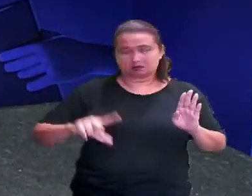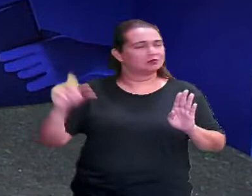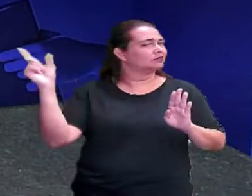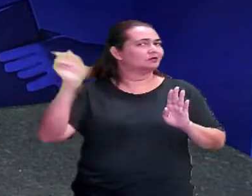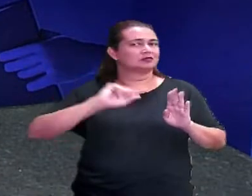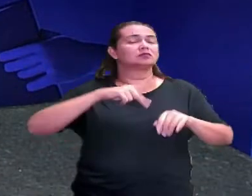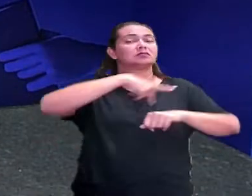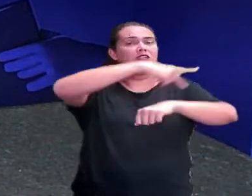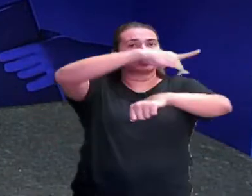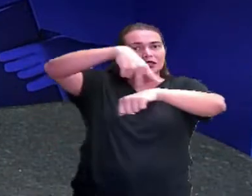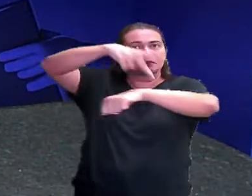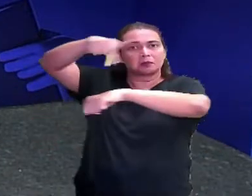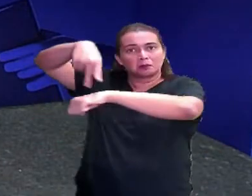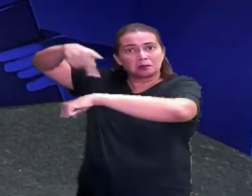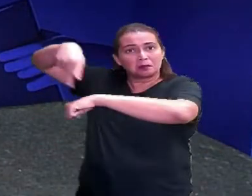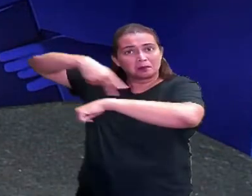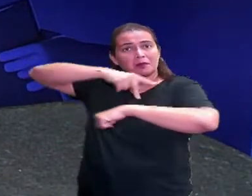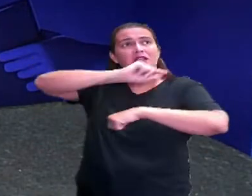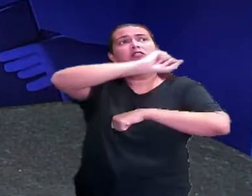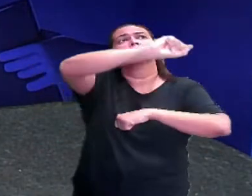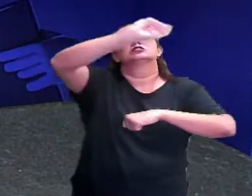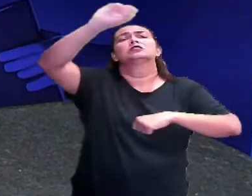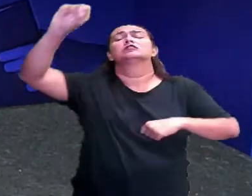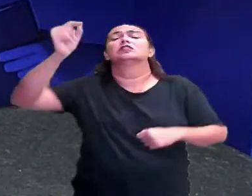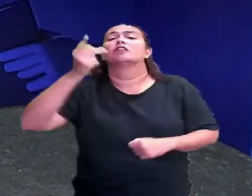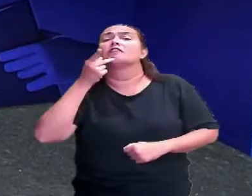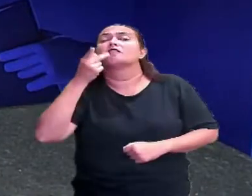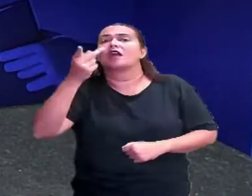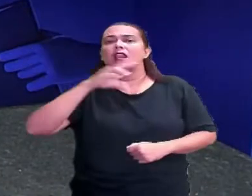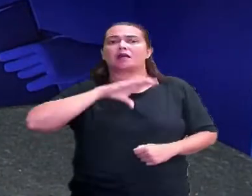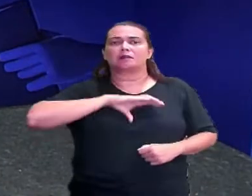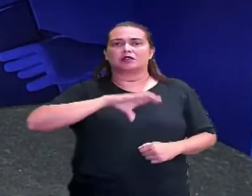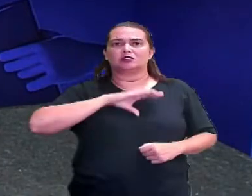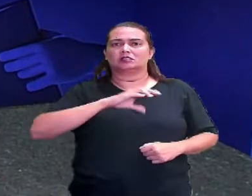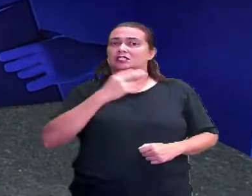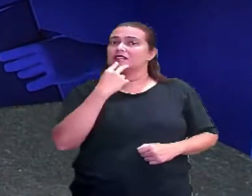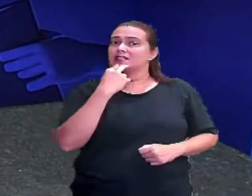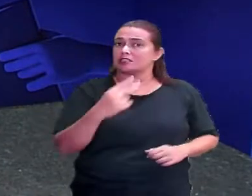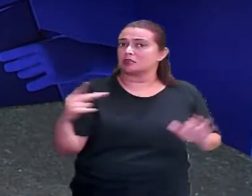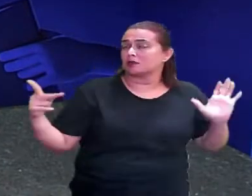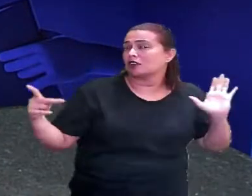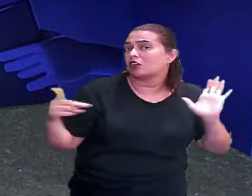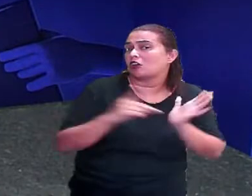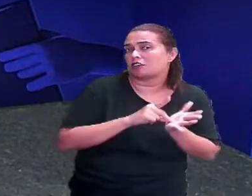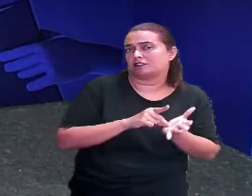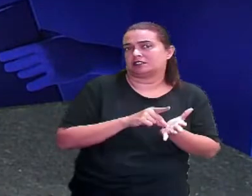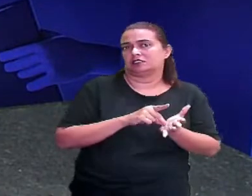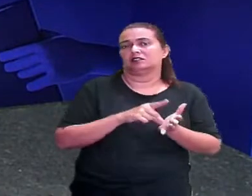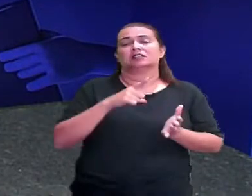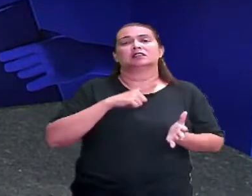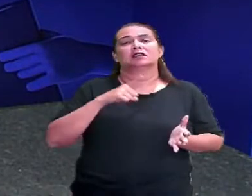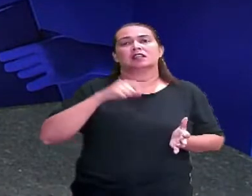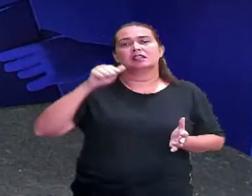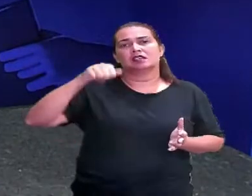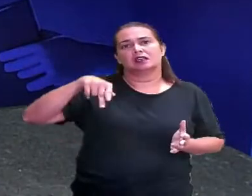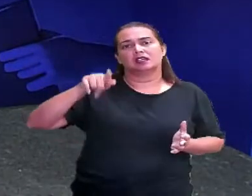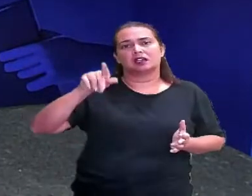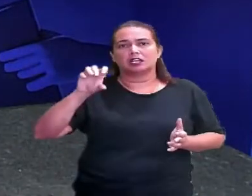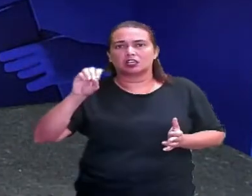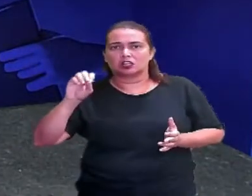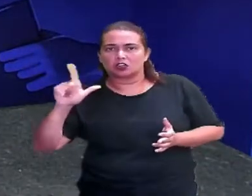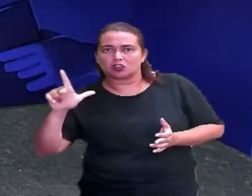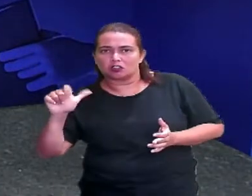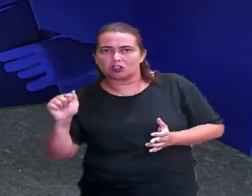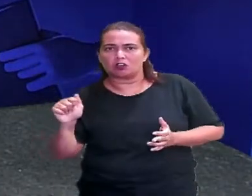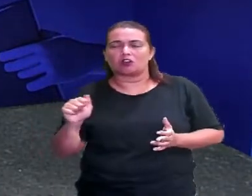falam em língua portuguesa, não é? Que tem como idioma oficial a língua portuguesa. Então nós temos Angola, nós temos Cabo Verde, nós